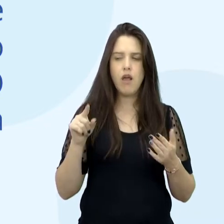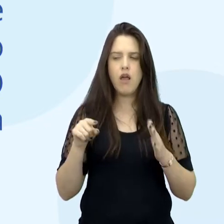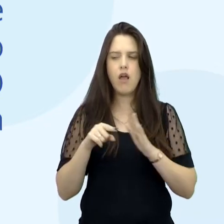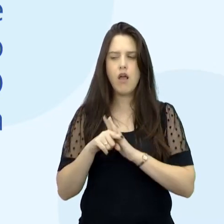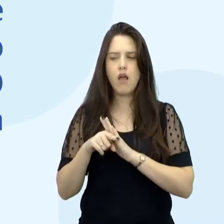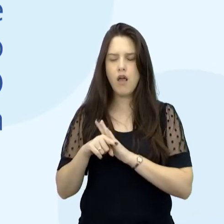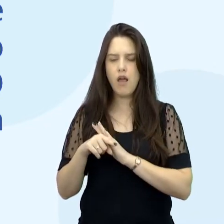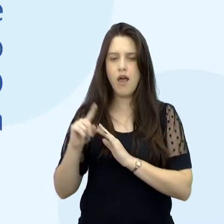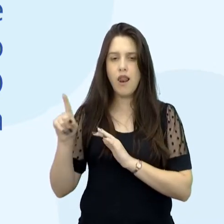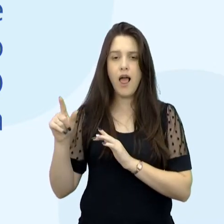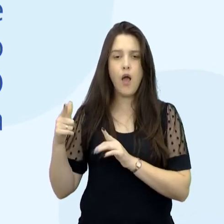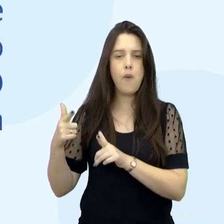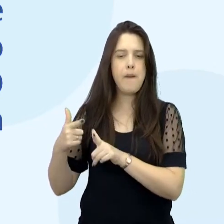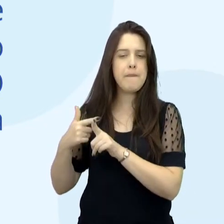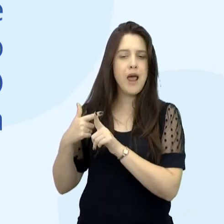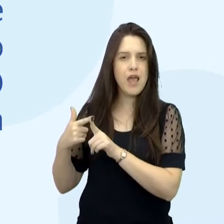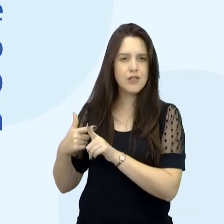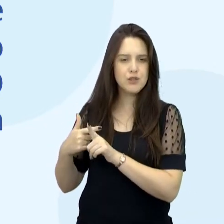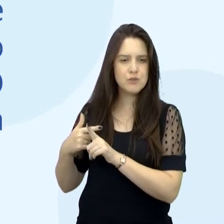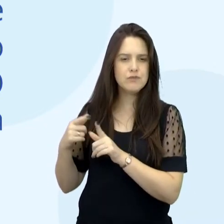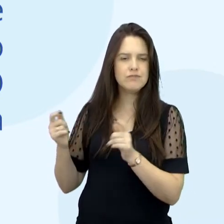o empréstimo poderia